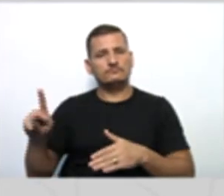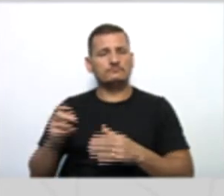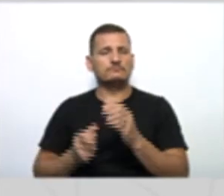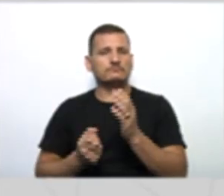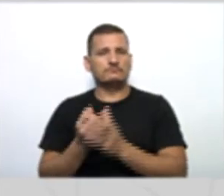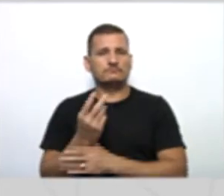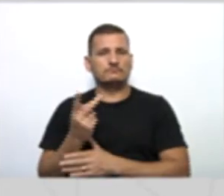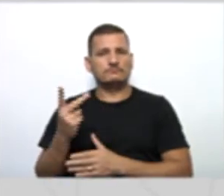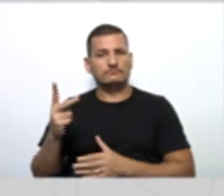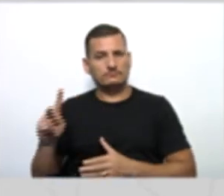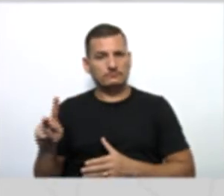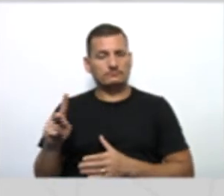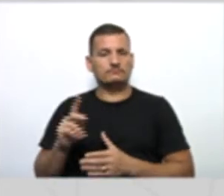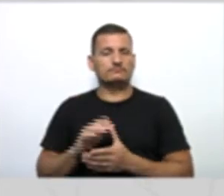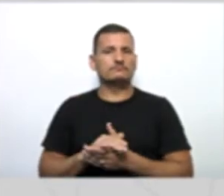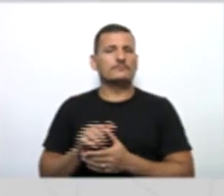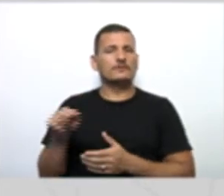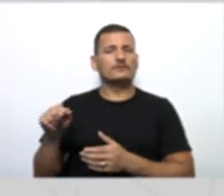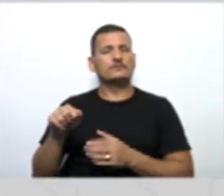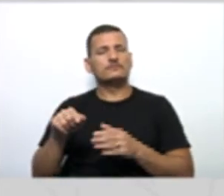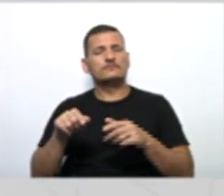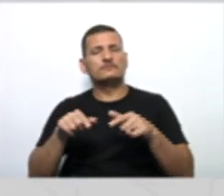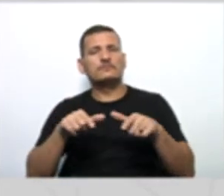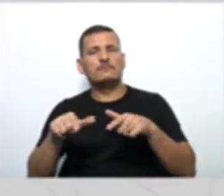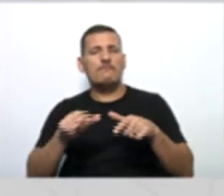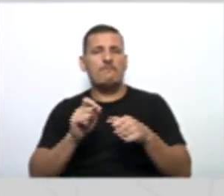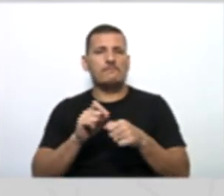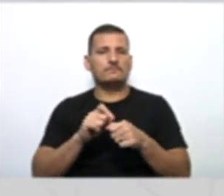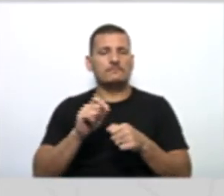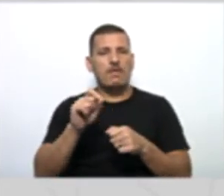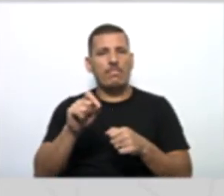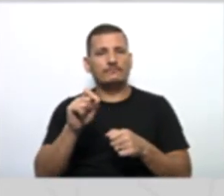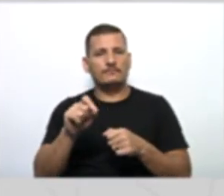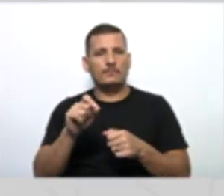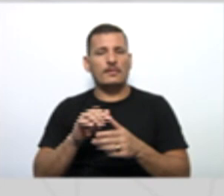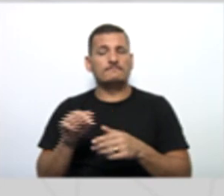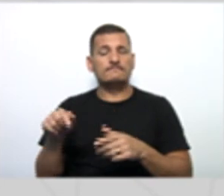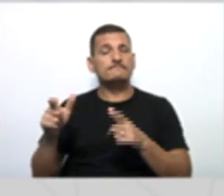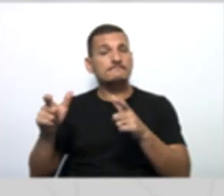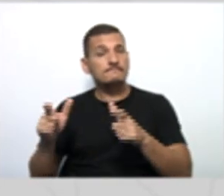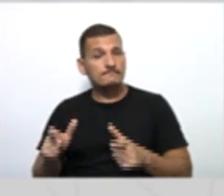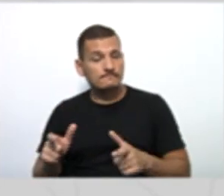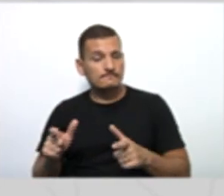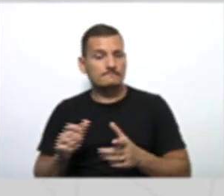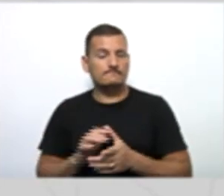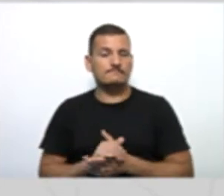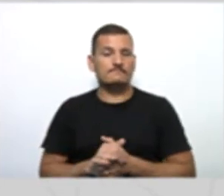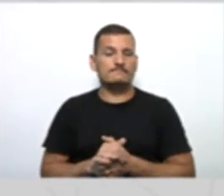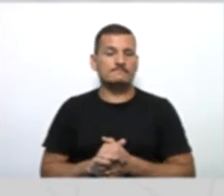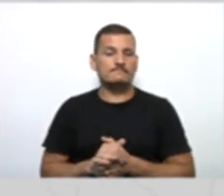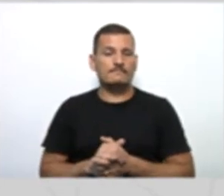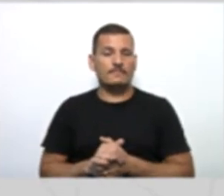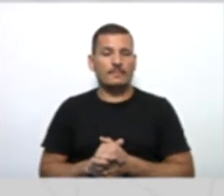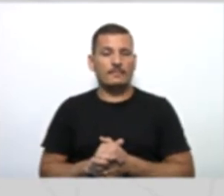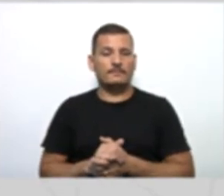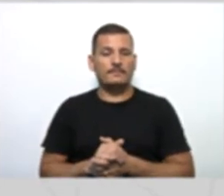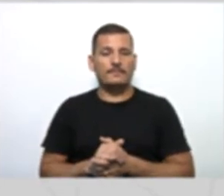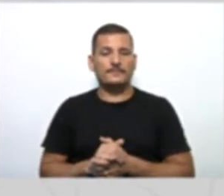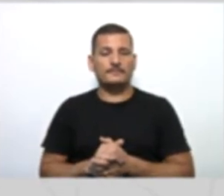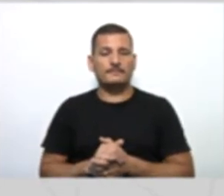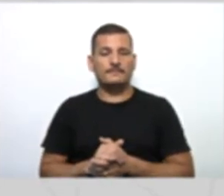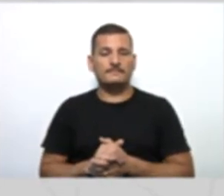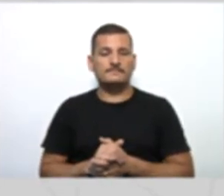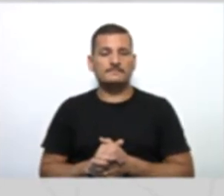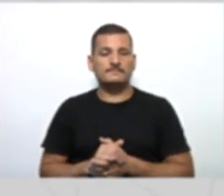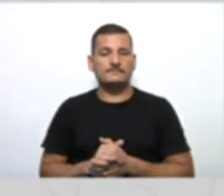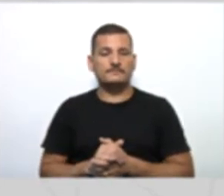criação? Qual que é o porte dessa empresa? Qual a localização? Também, e uma das partes